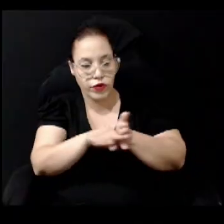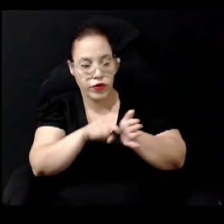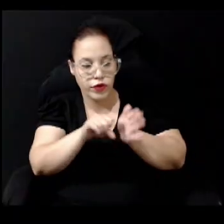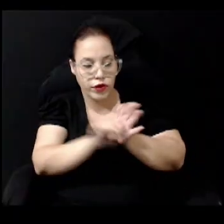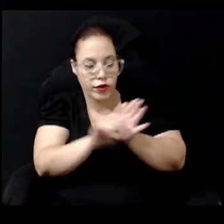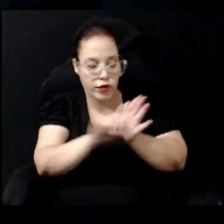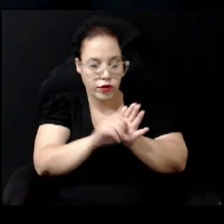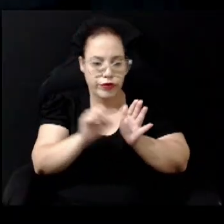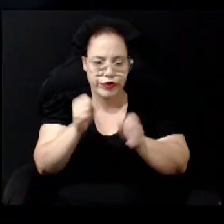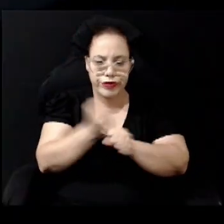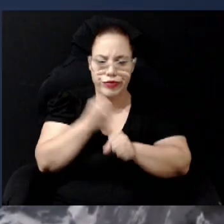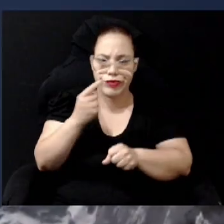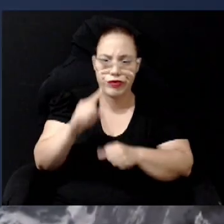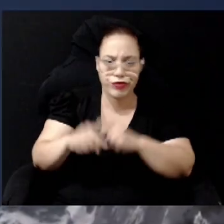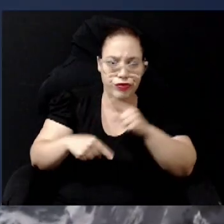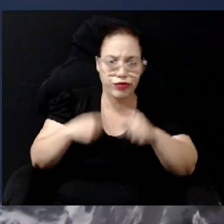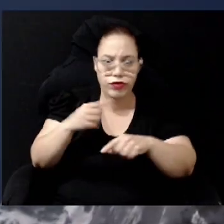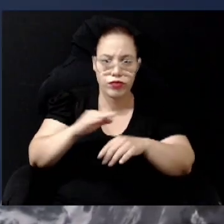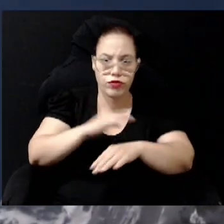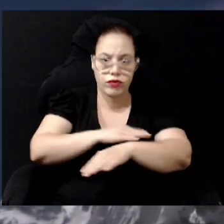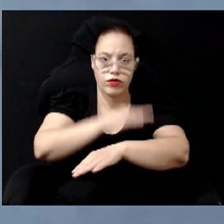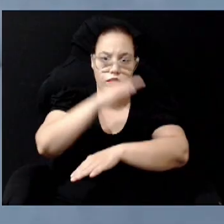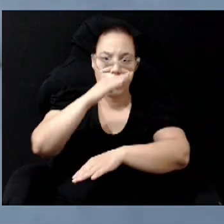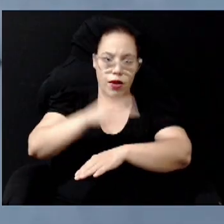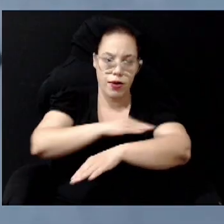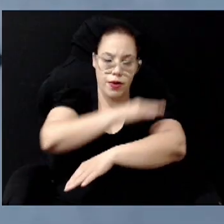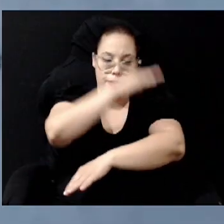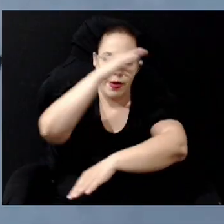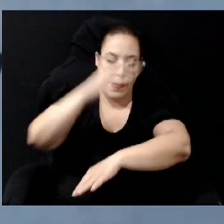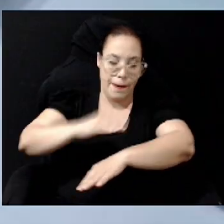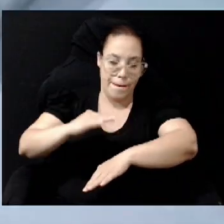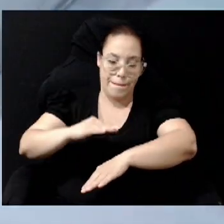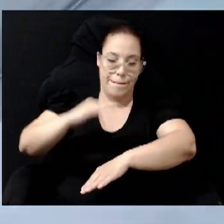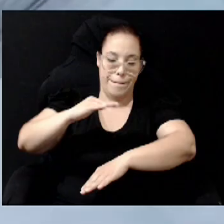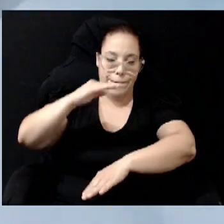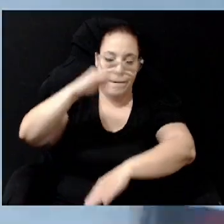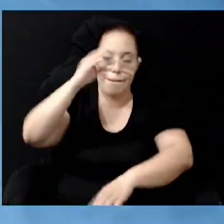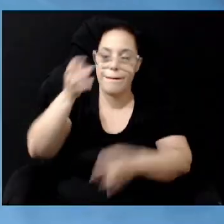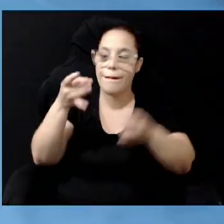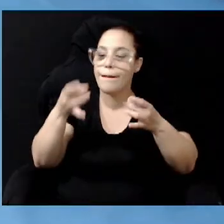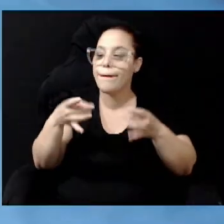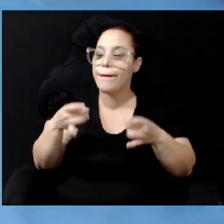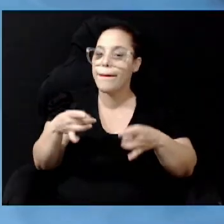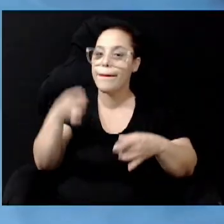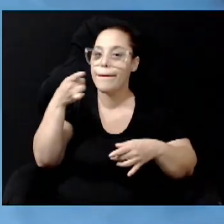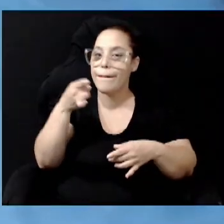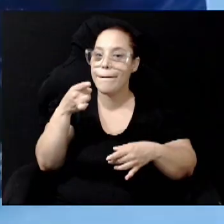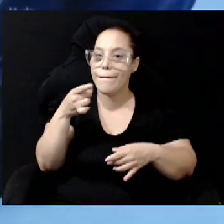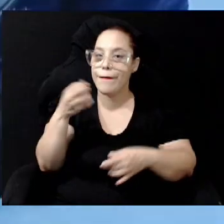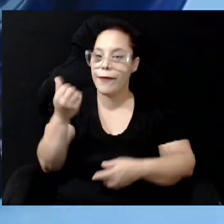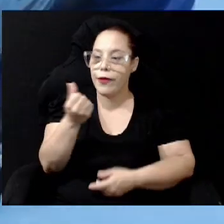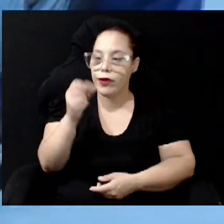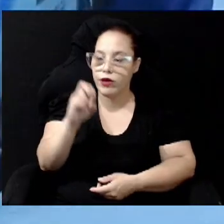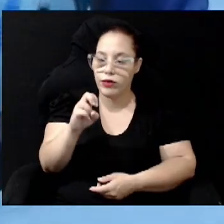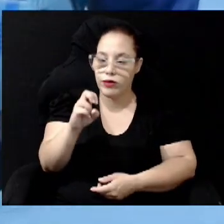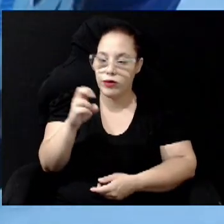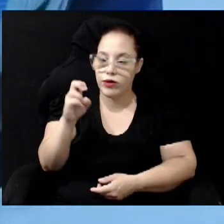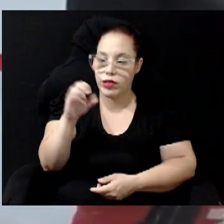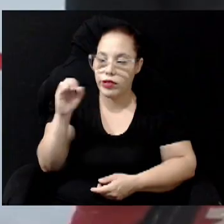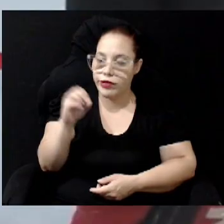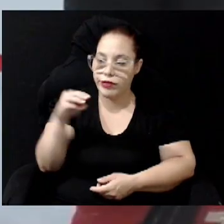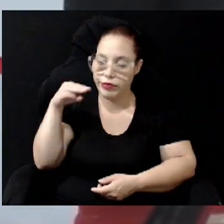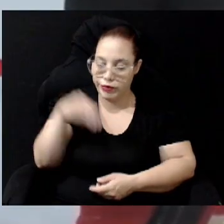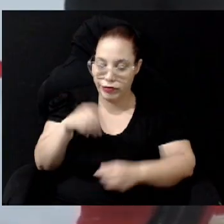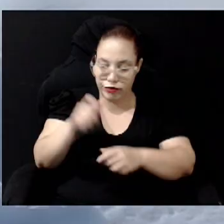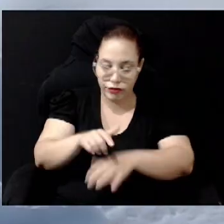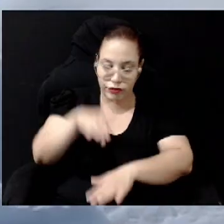porque a montanha está crescendo como um todo. Segundo os especialistas, ele está entre 15 e 50 metros mais alto do que o